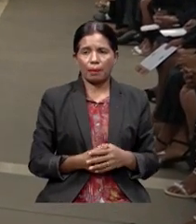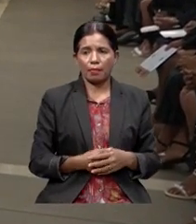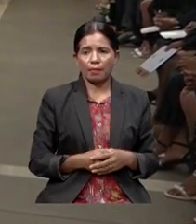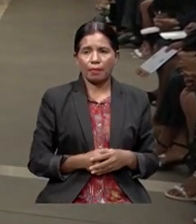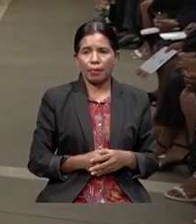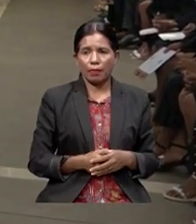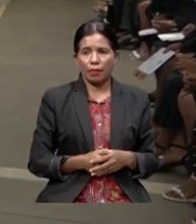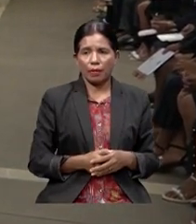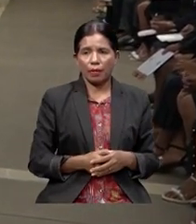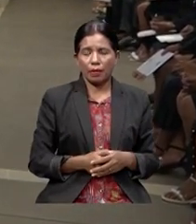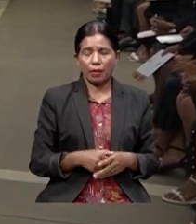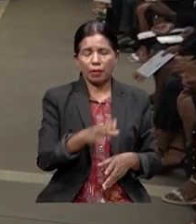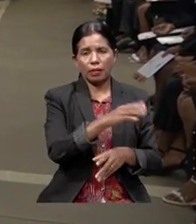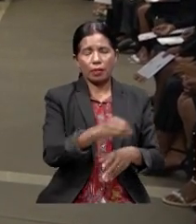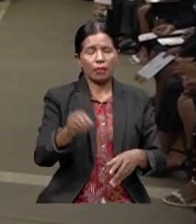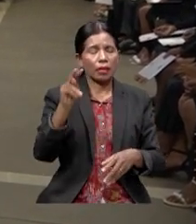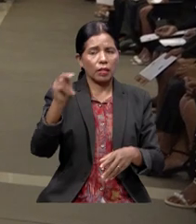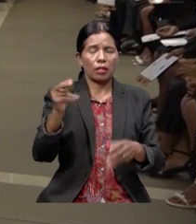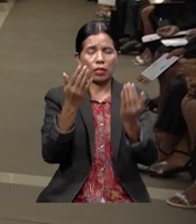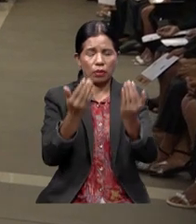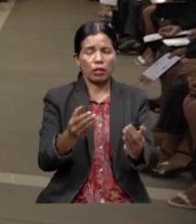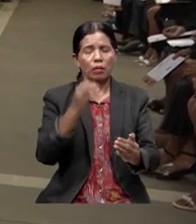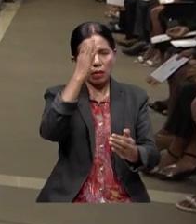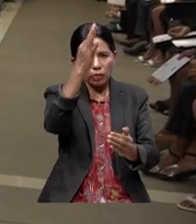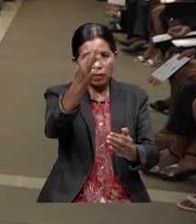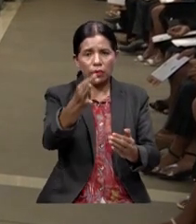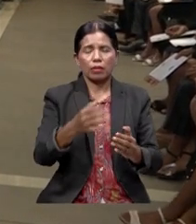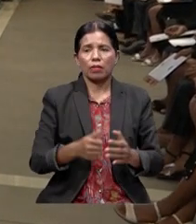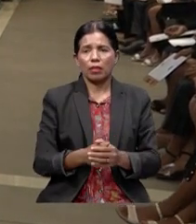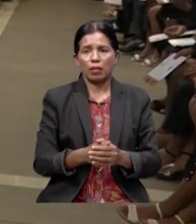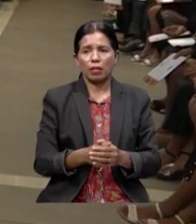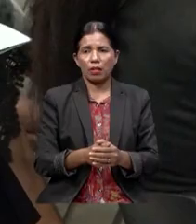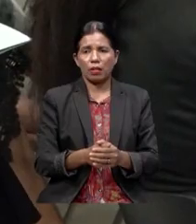também em minha tona, da hoje no futuro, lá no